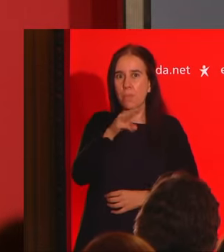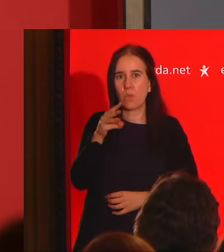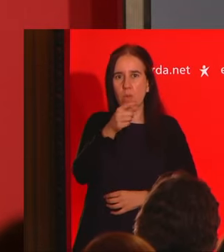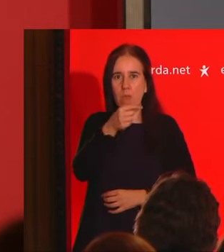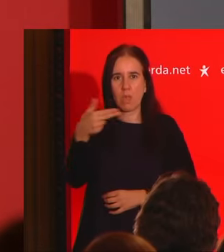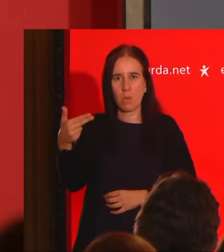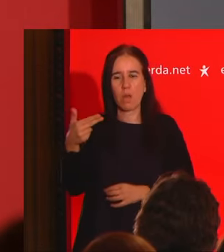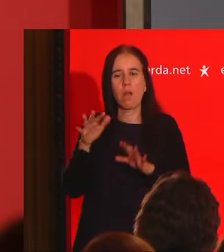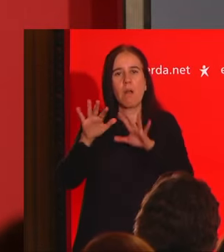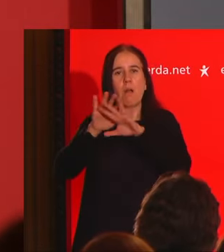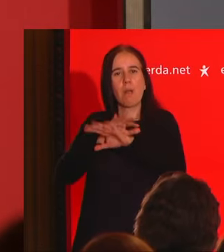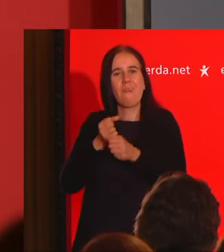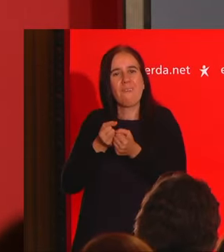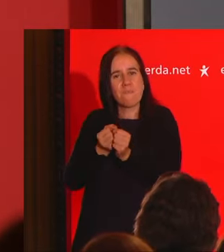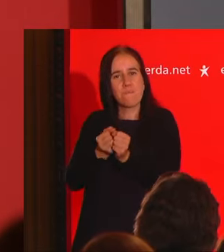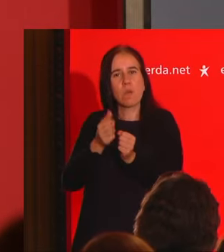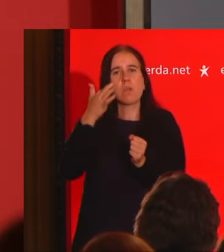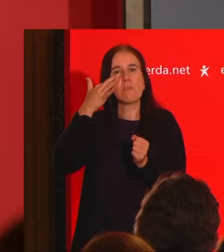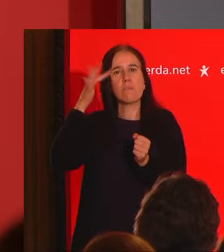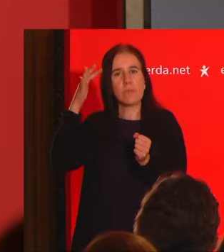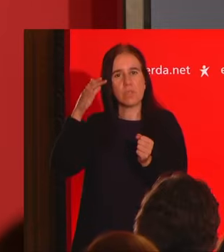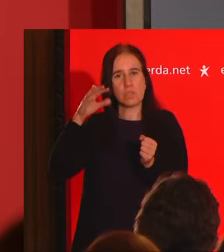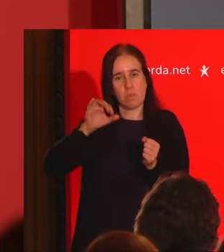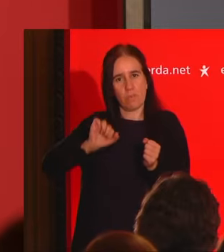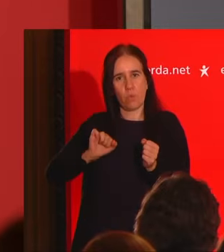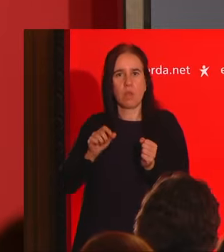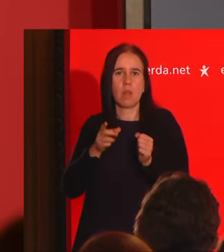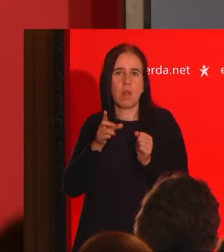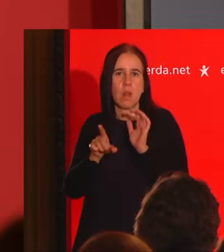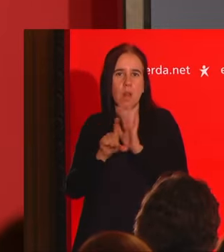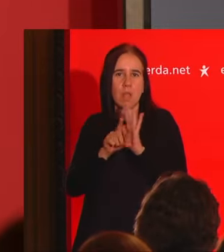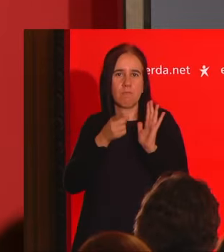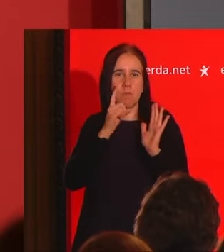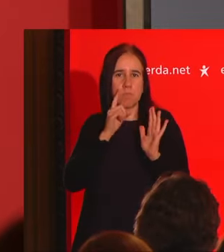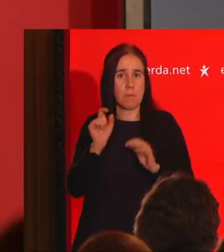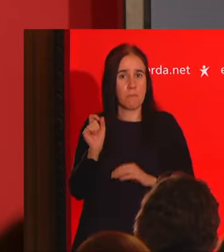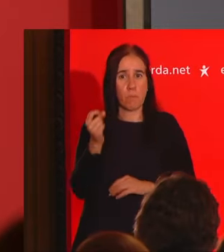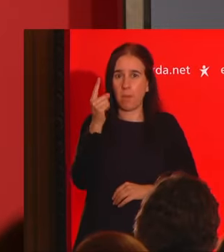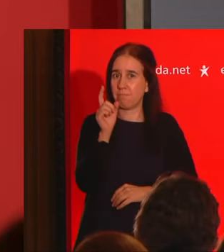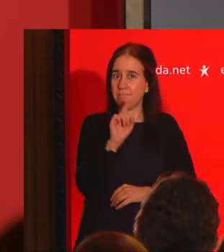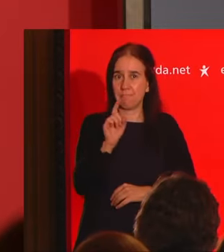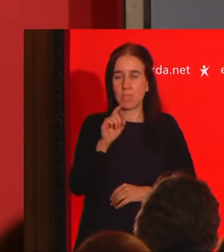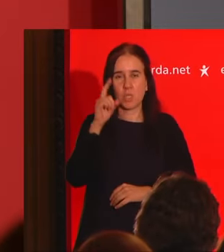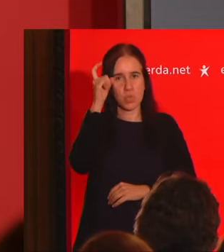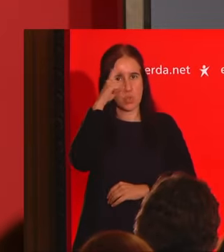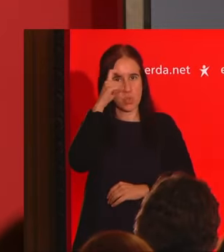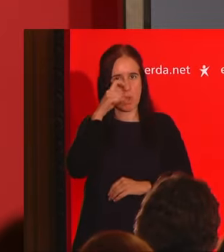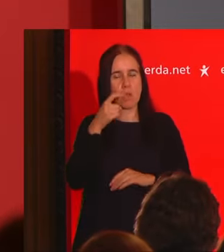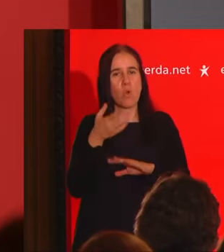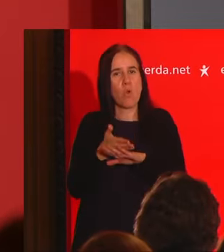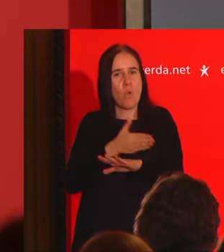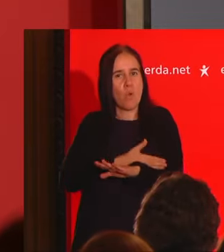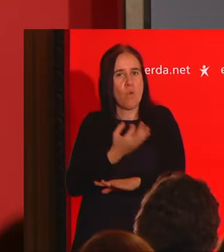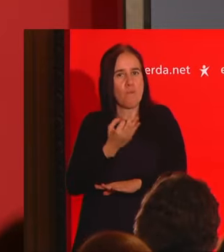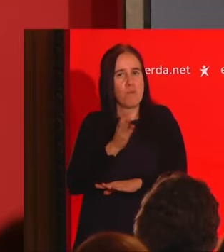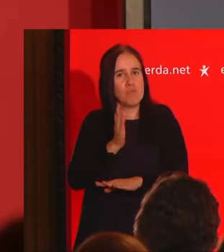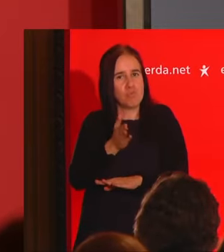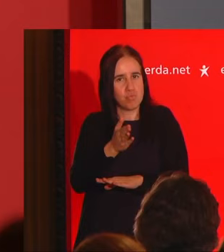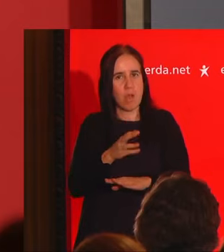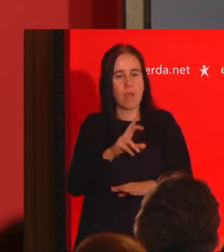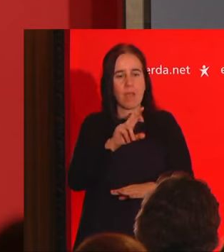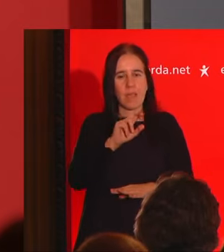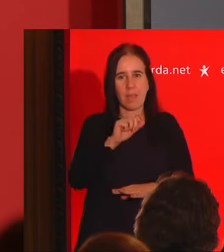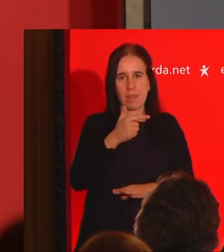euros escondidos fora do país e fora da lei. Não foi a primeira vez. José Sócrates já tinha feito os RERTs